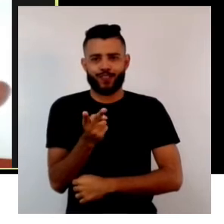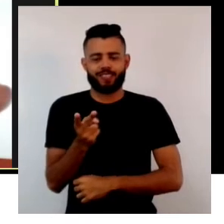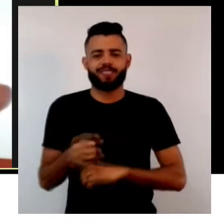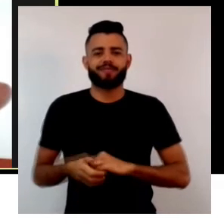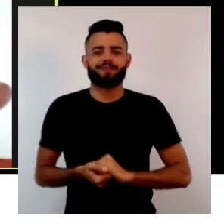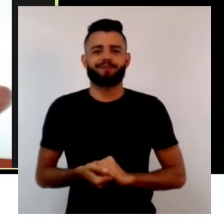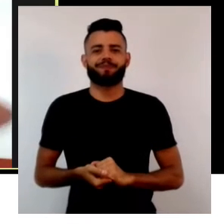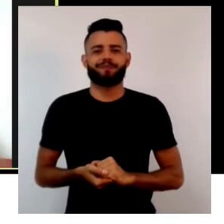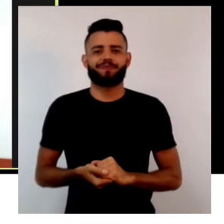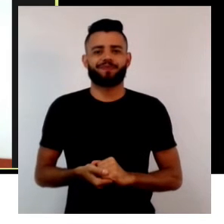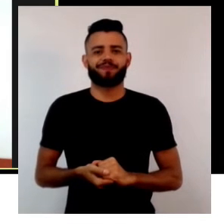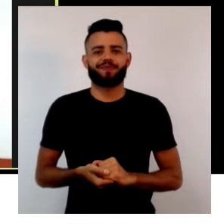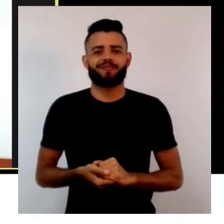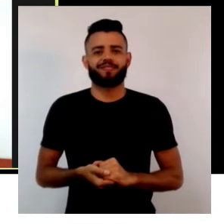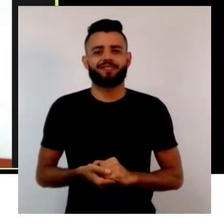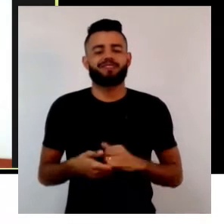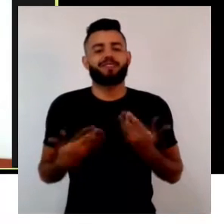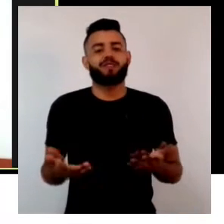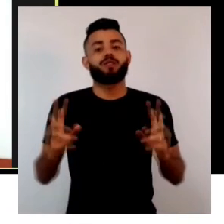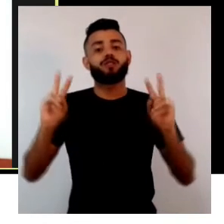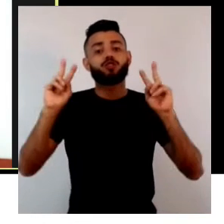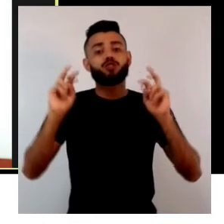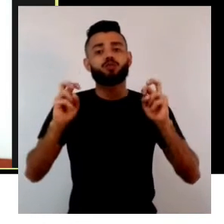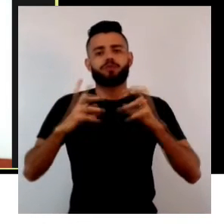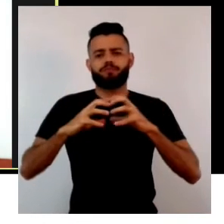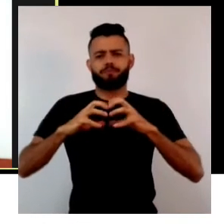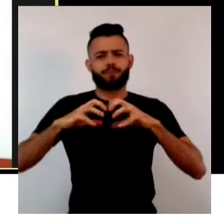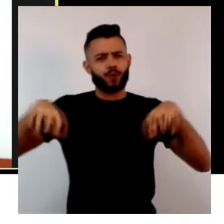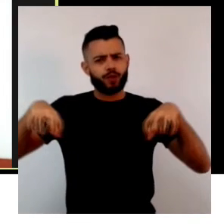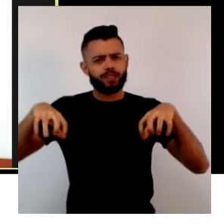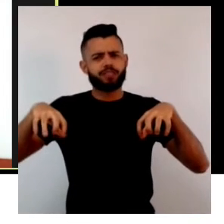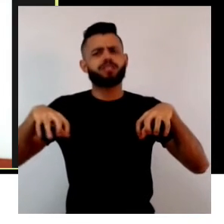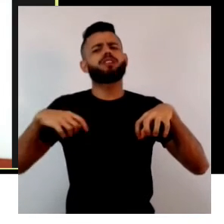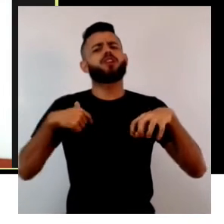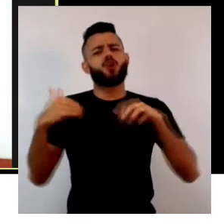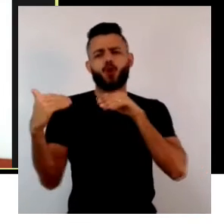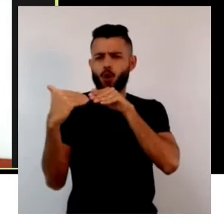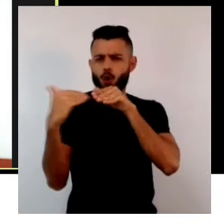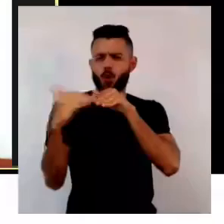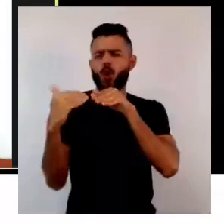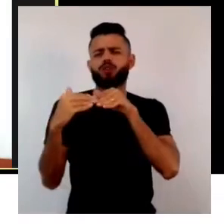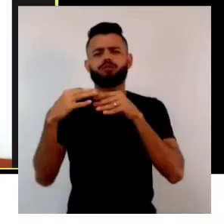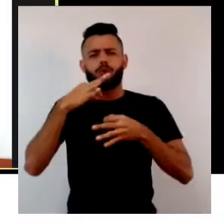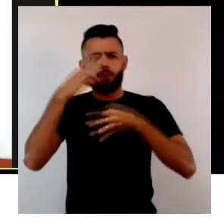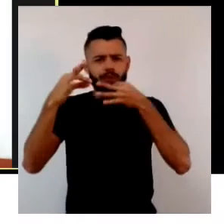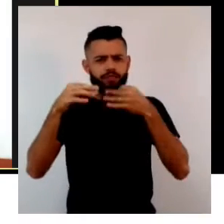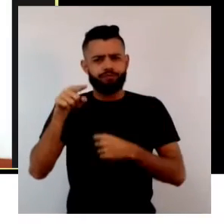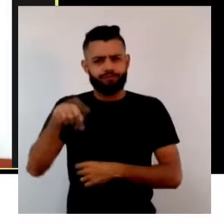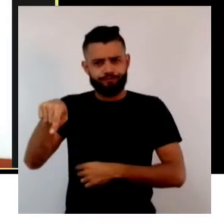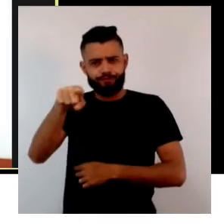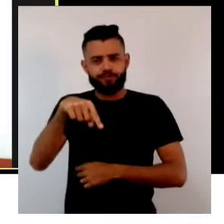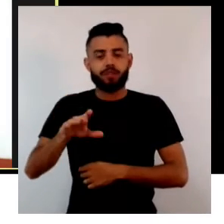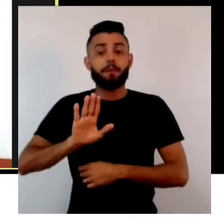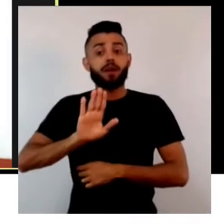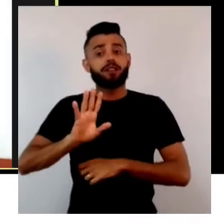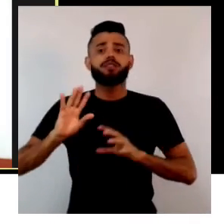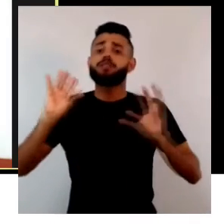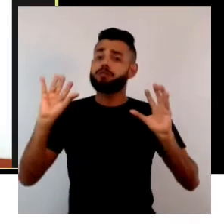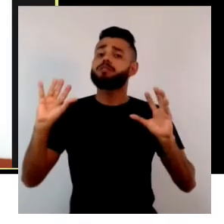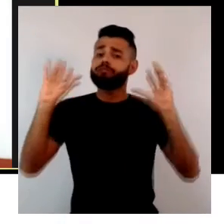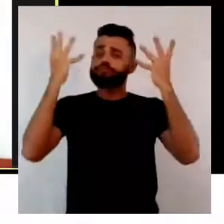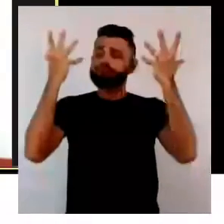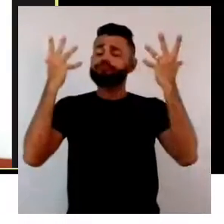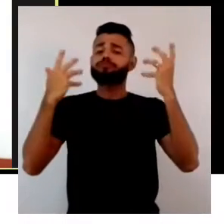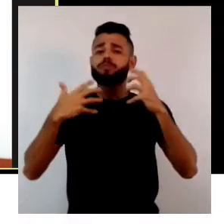Bom, com relação à polarização, eu concordo muito com a leitura que foi feita, mas eu comemoro a polarização. Do meu lado, eu tenho muito